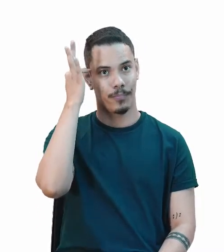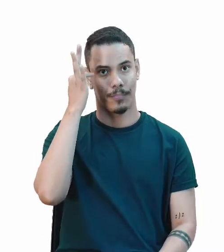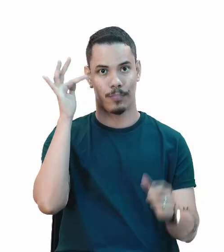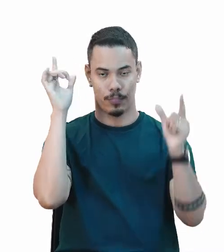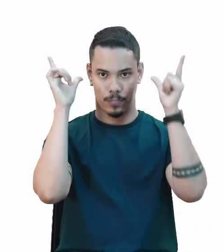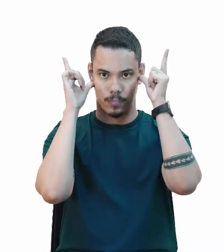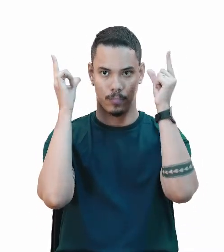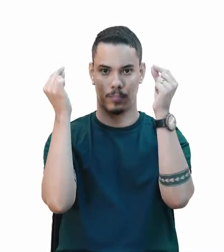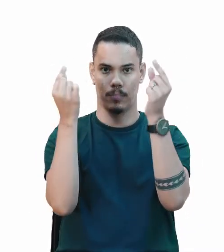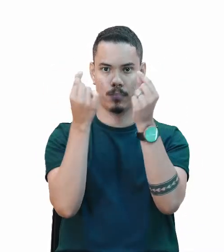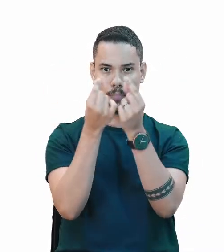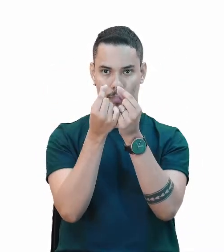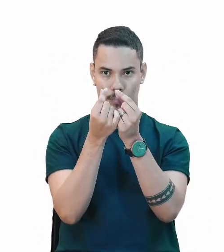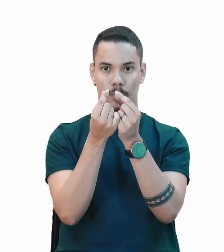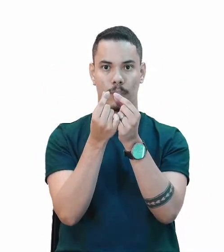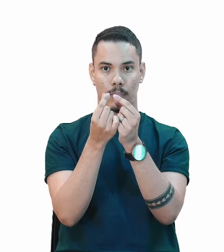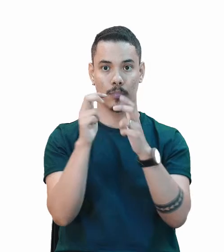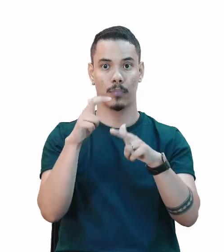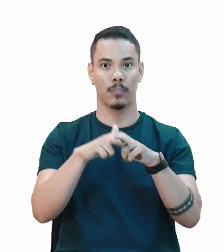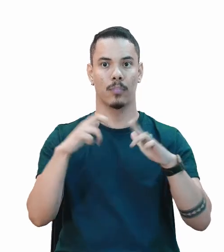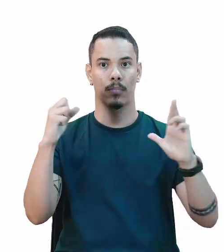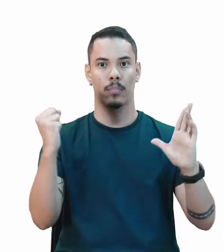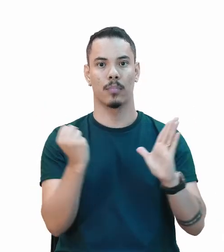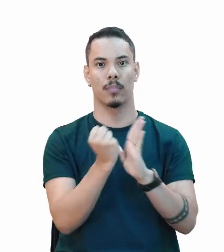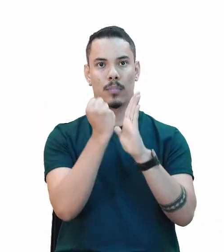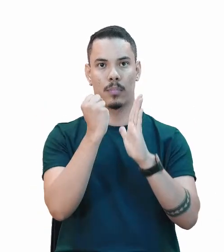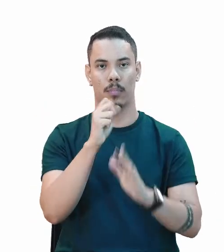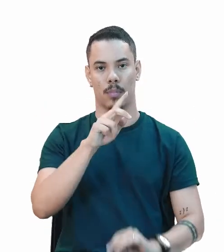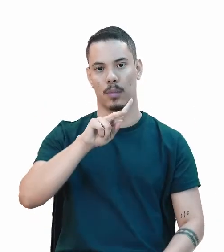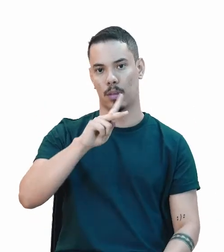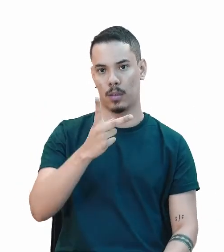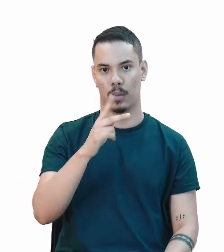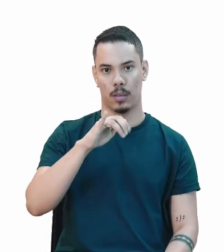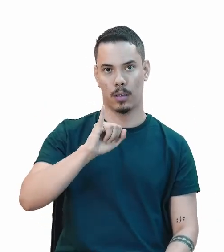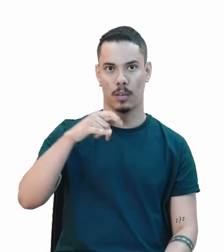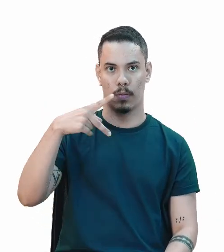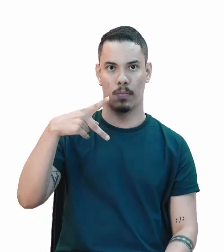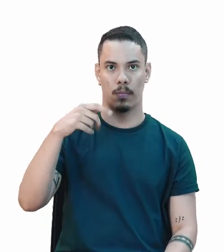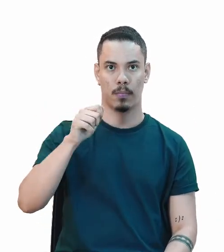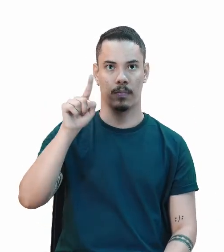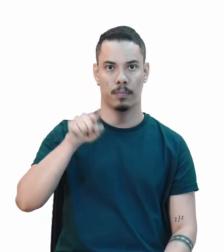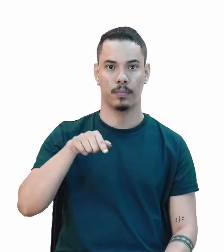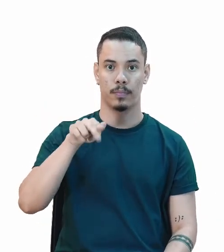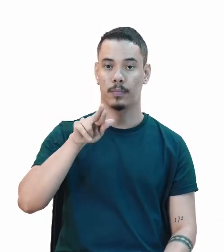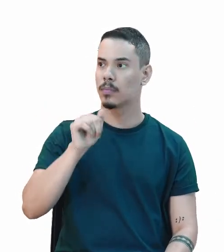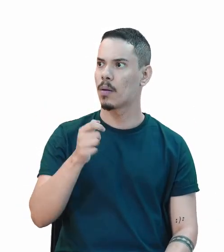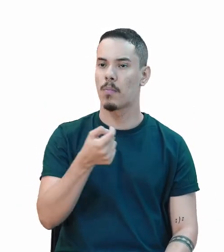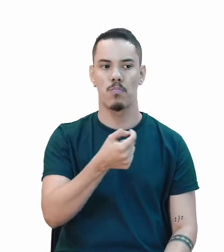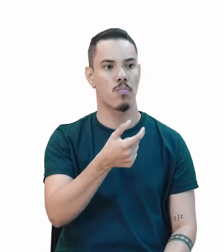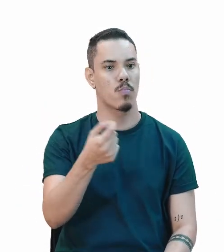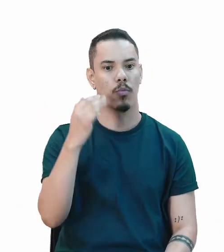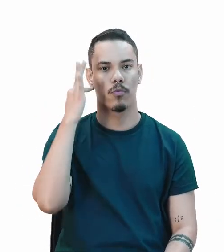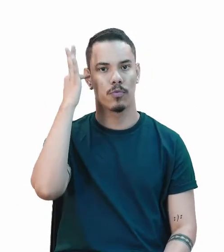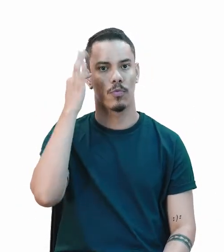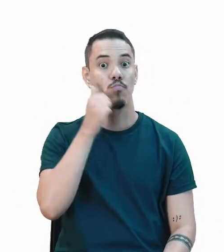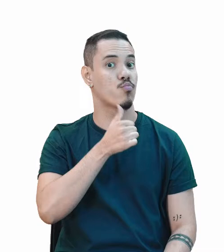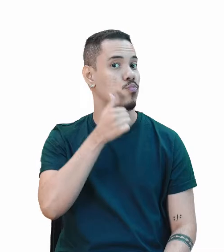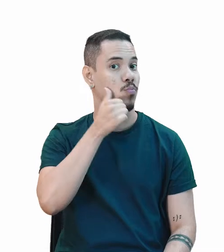Grécia Antiga. Então, Hipárquia foi uma das poucas filósofas mulheres da Grécia